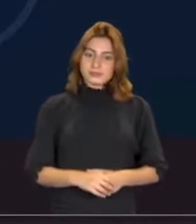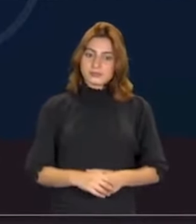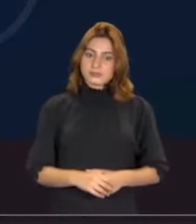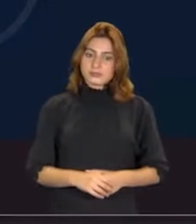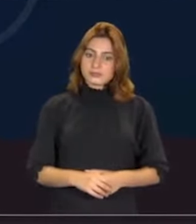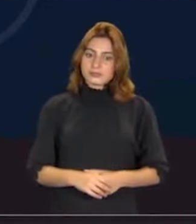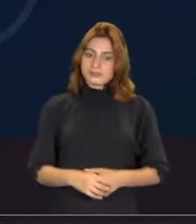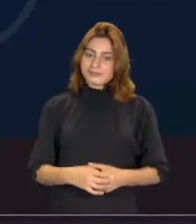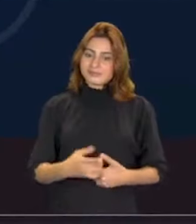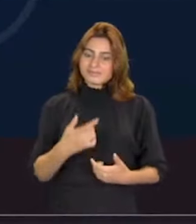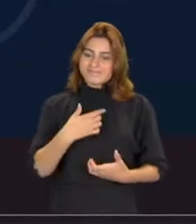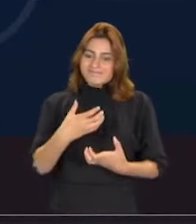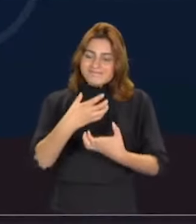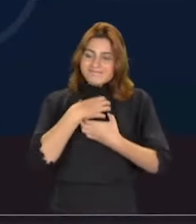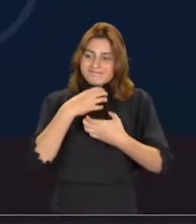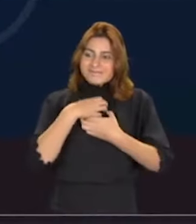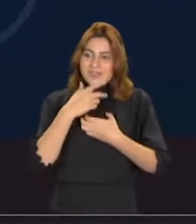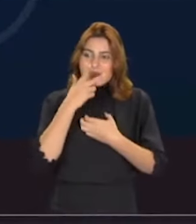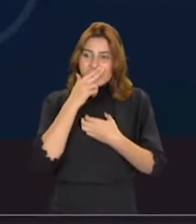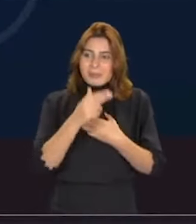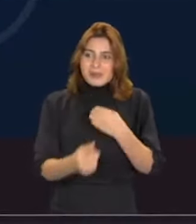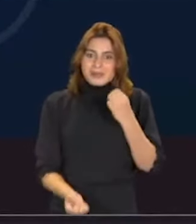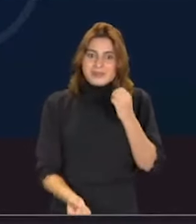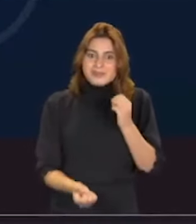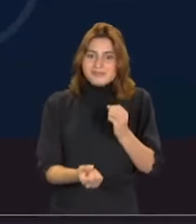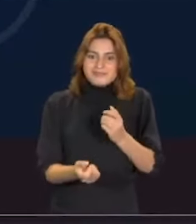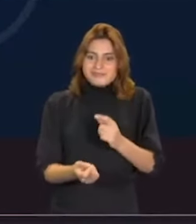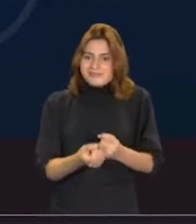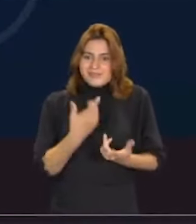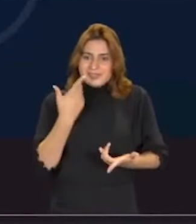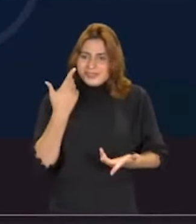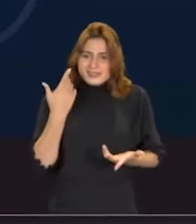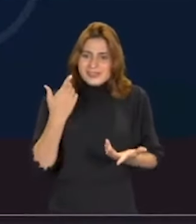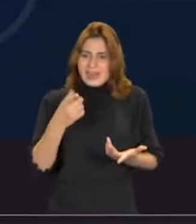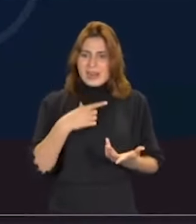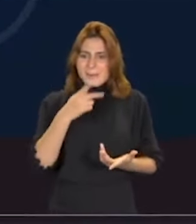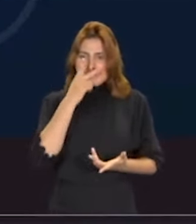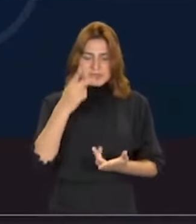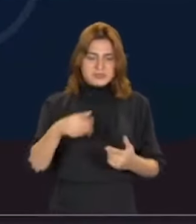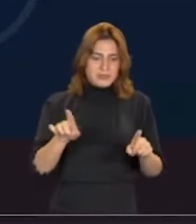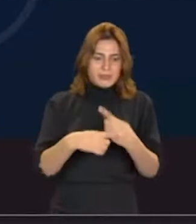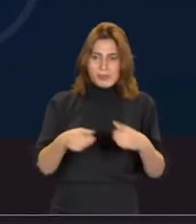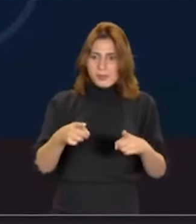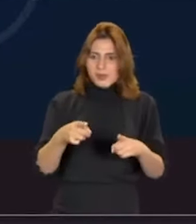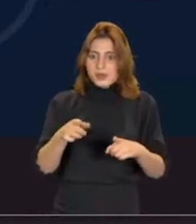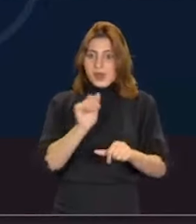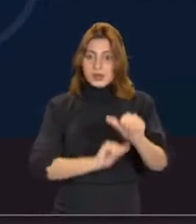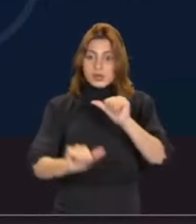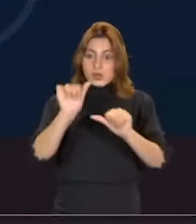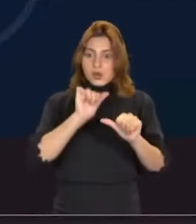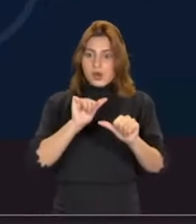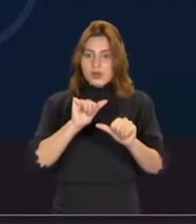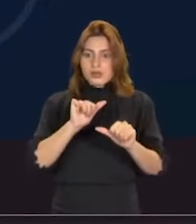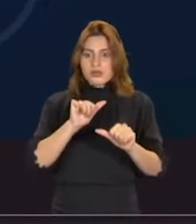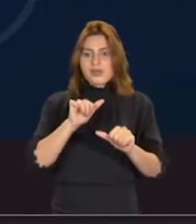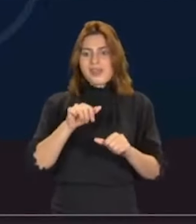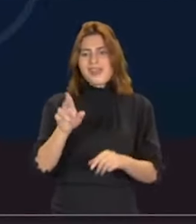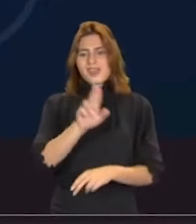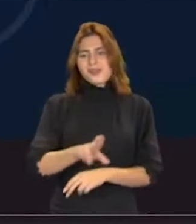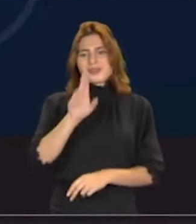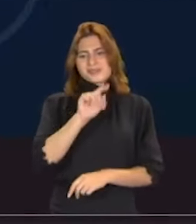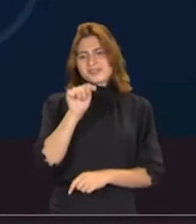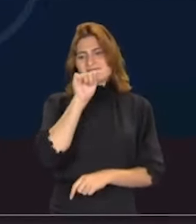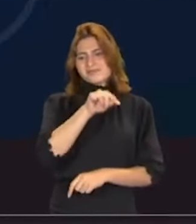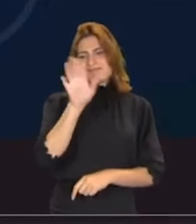me sinto violentada com a possibilidade de ter a minha obra utilizada compulsoriamente, de uma forma adulterada, ainda mais com todas as possibilidades que a